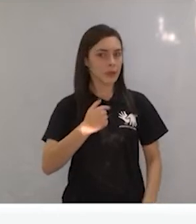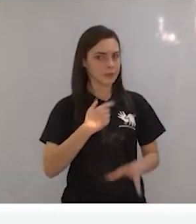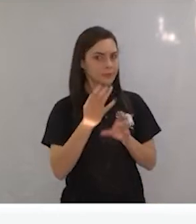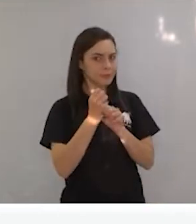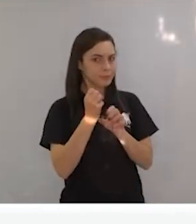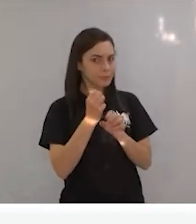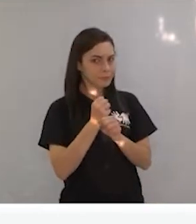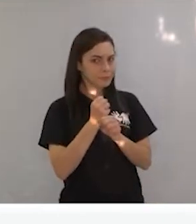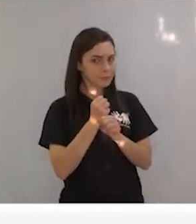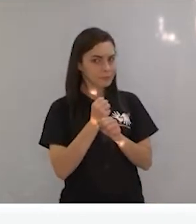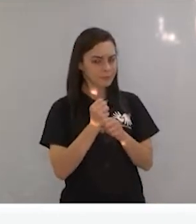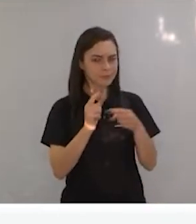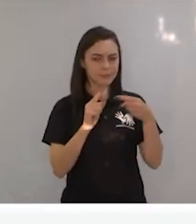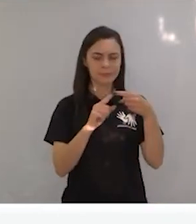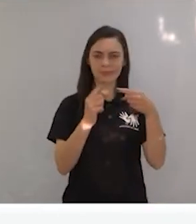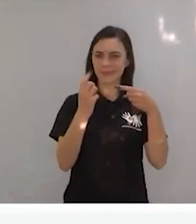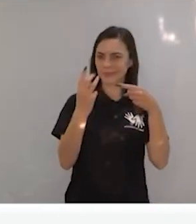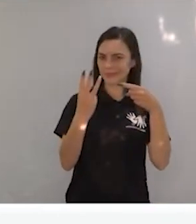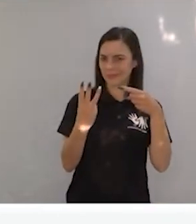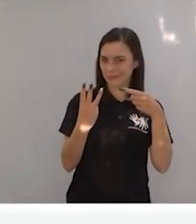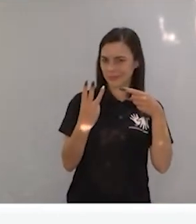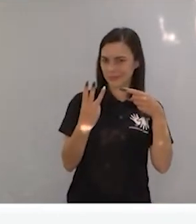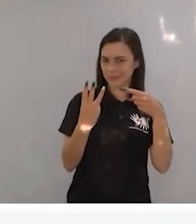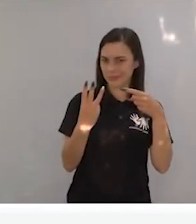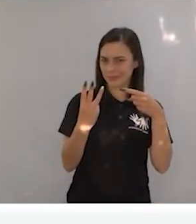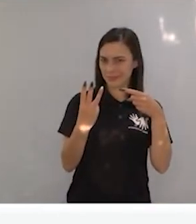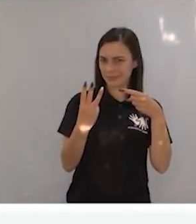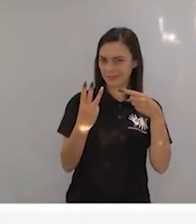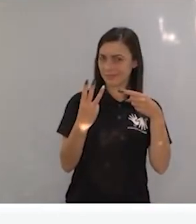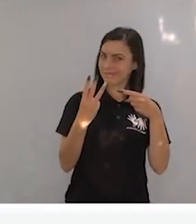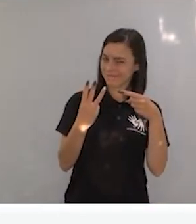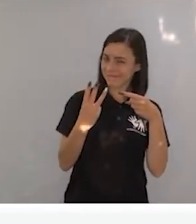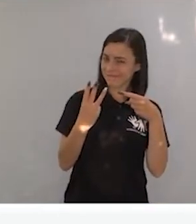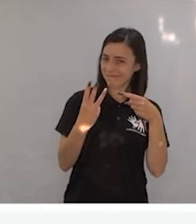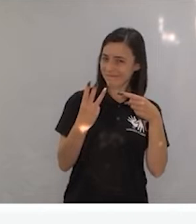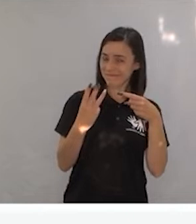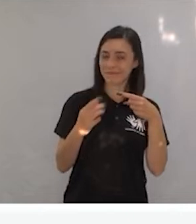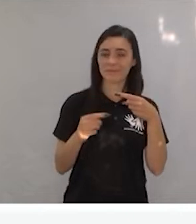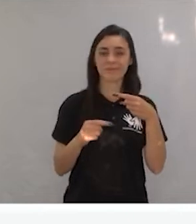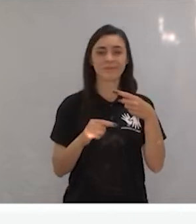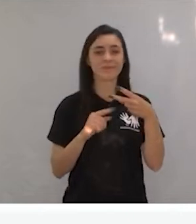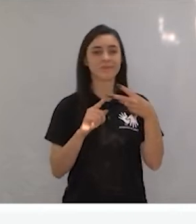Eu contei lá. Três. Três? Será?